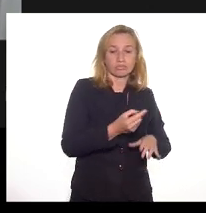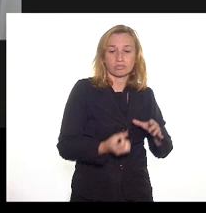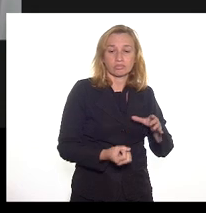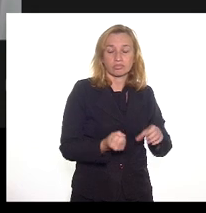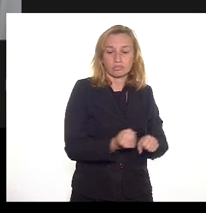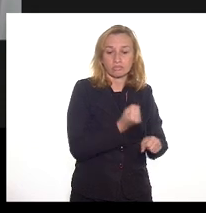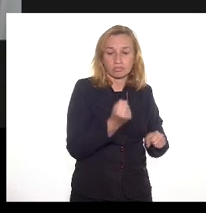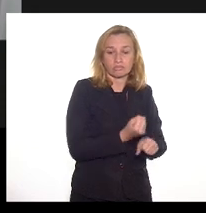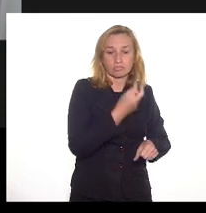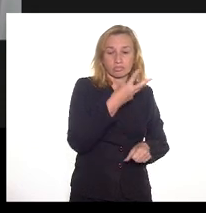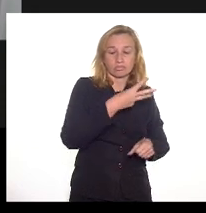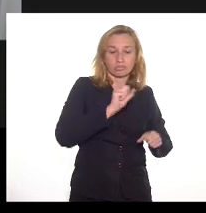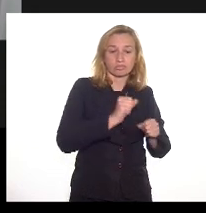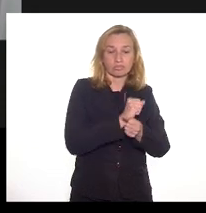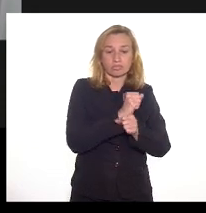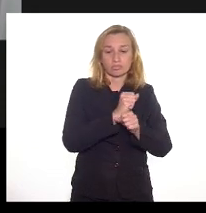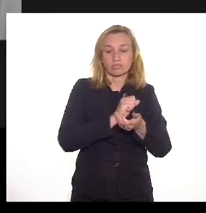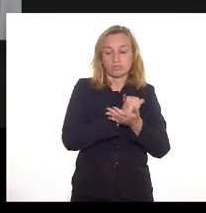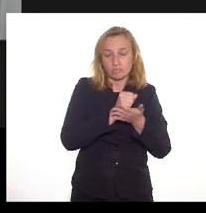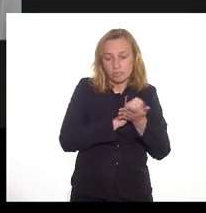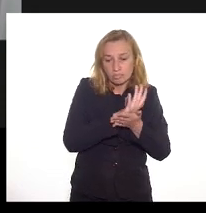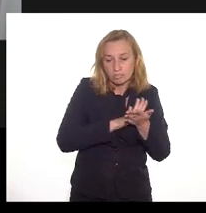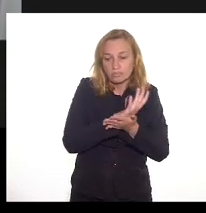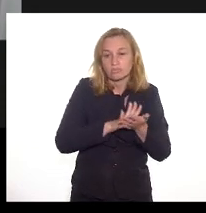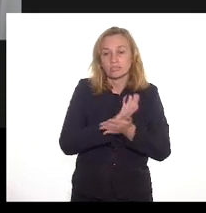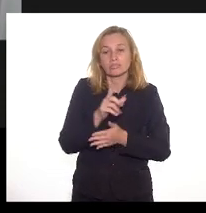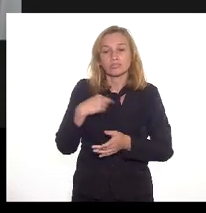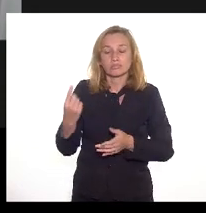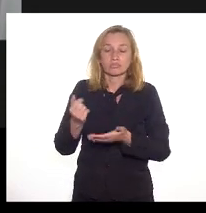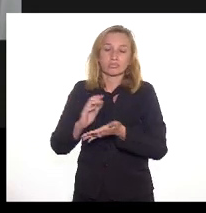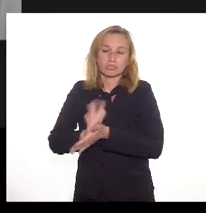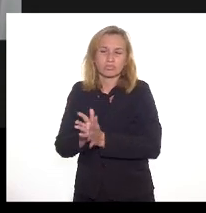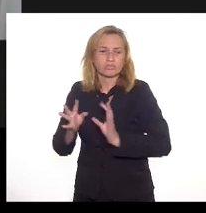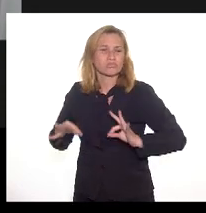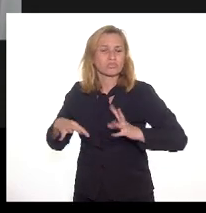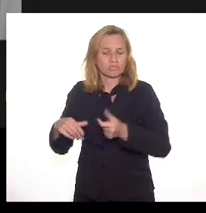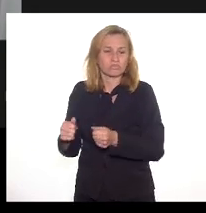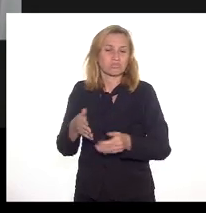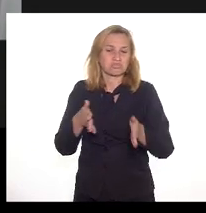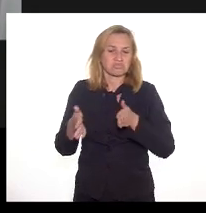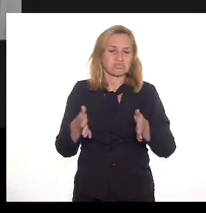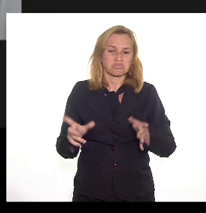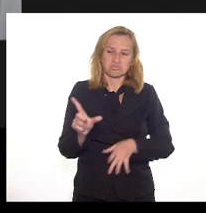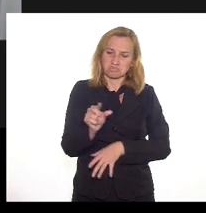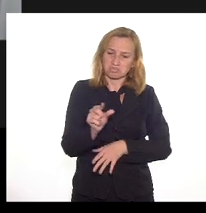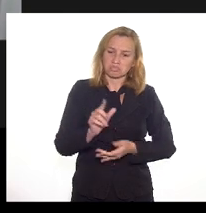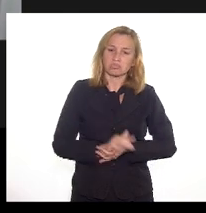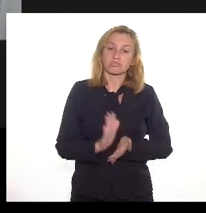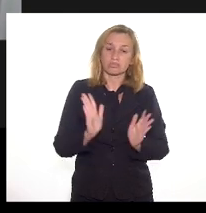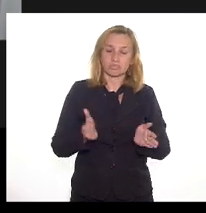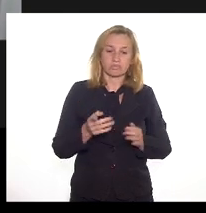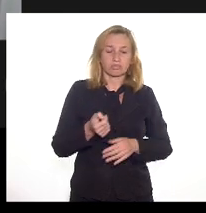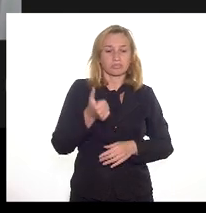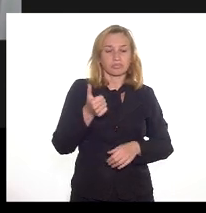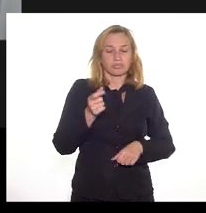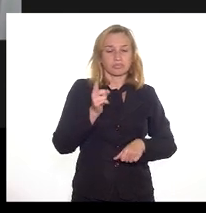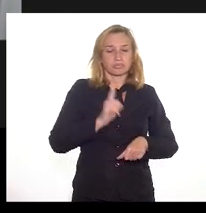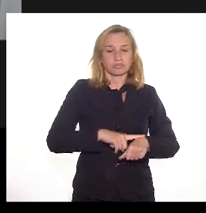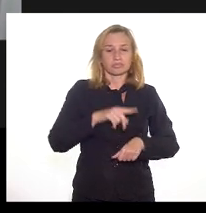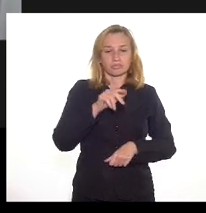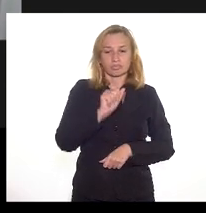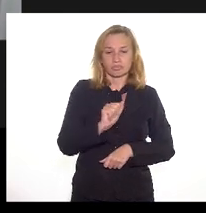gente destrói tudo a cada período de tempo menor, né? Então, agora há pouco tempo, a ANP